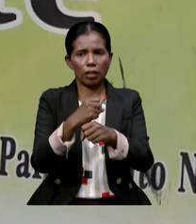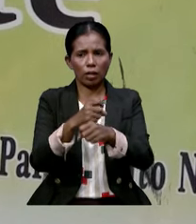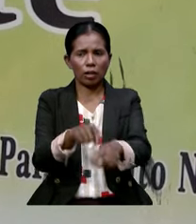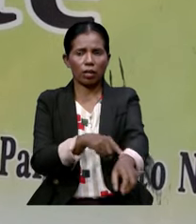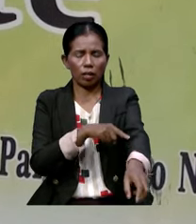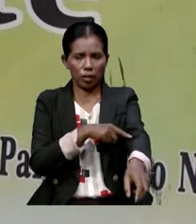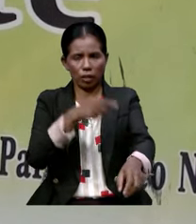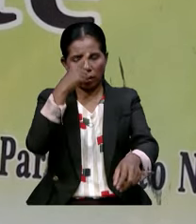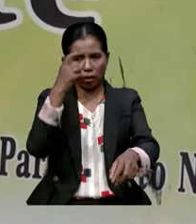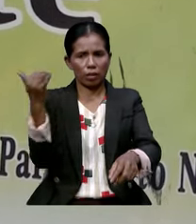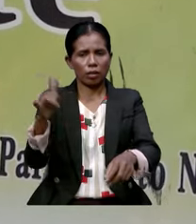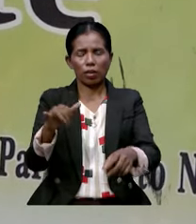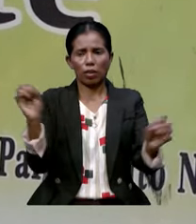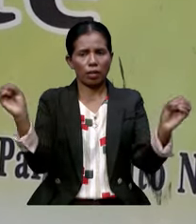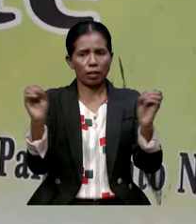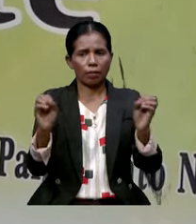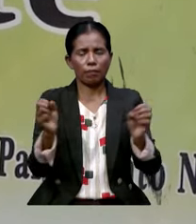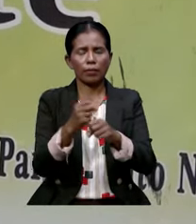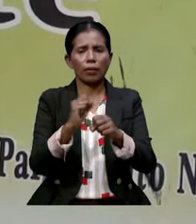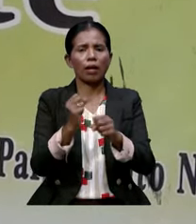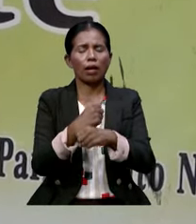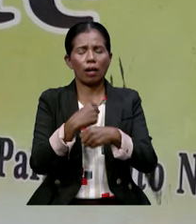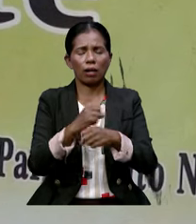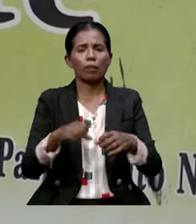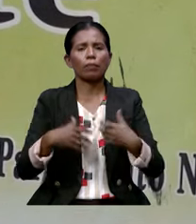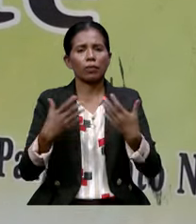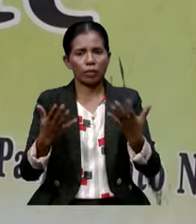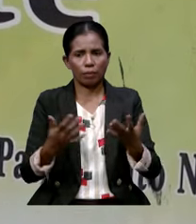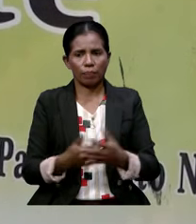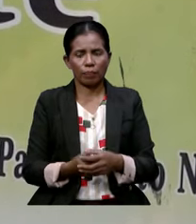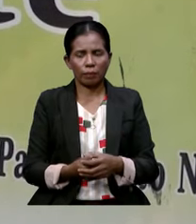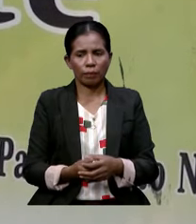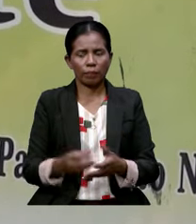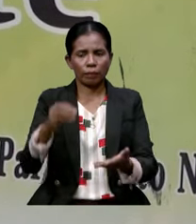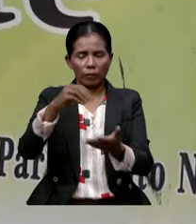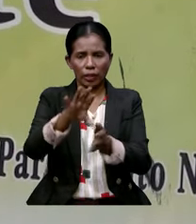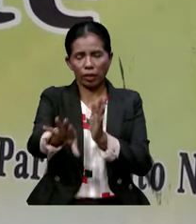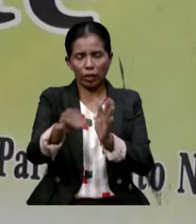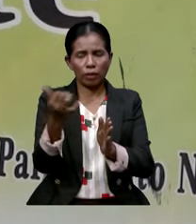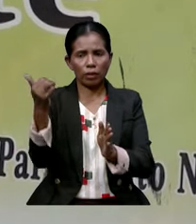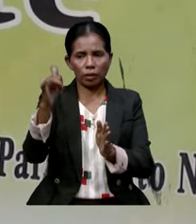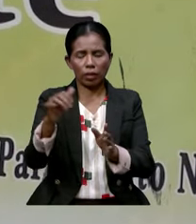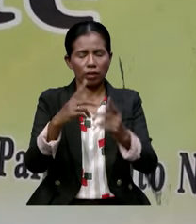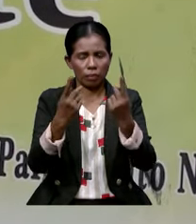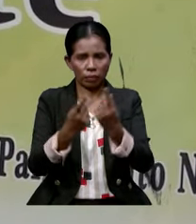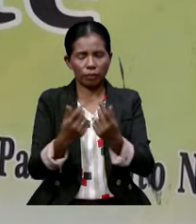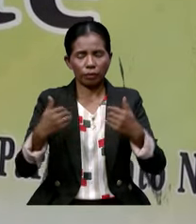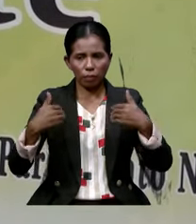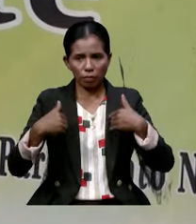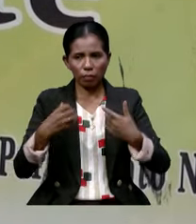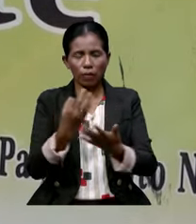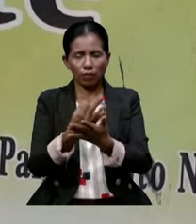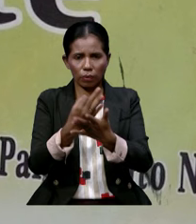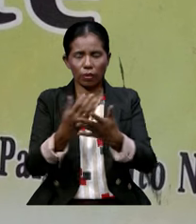halo lentu tambah sir la iya sir halo insa tambah indika ona sir tambah sir umpanya refere iya finansieru